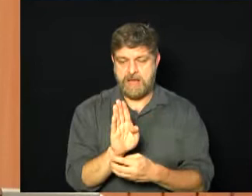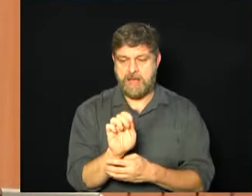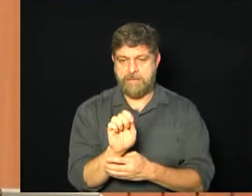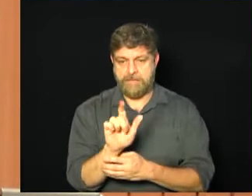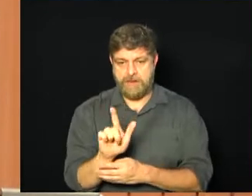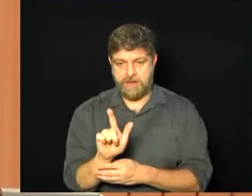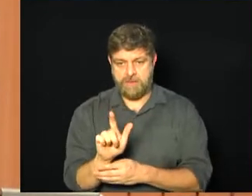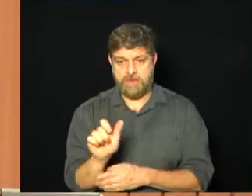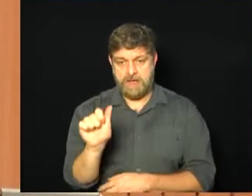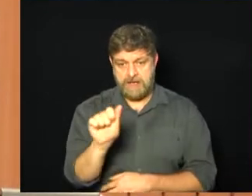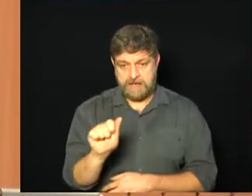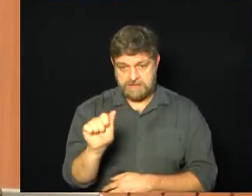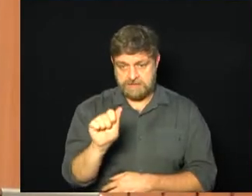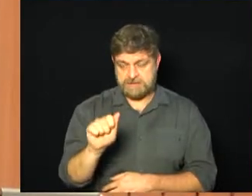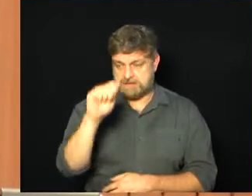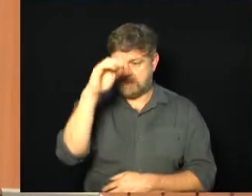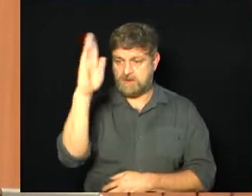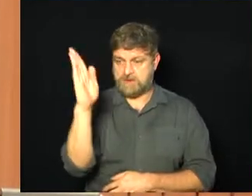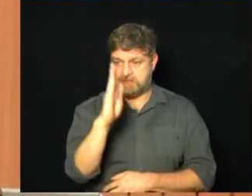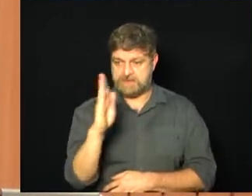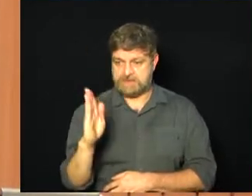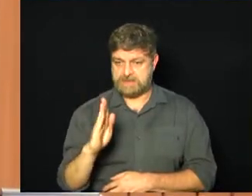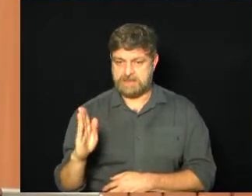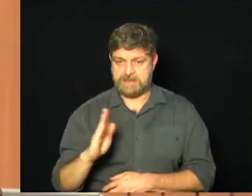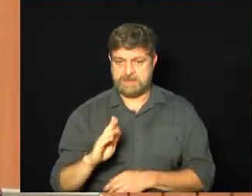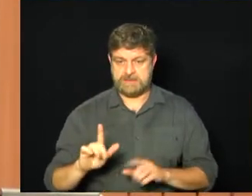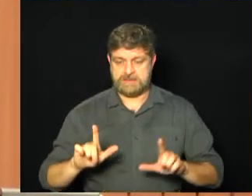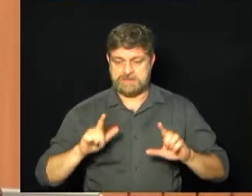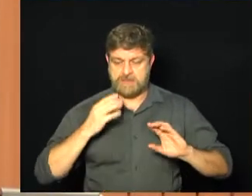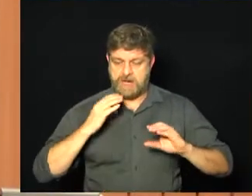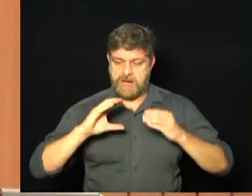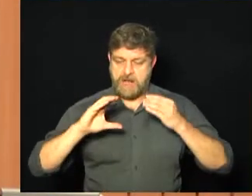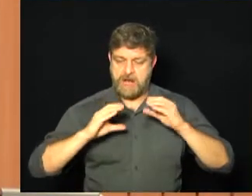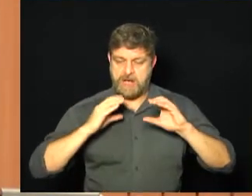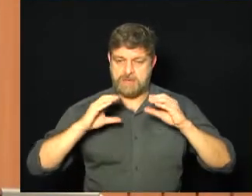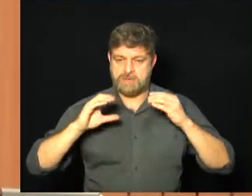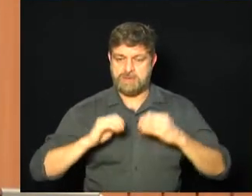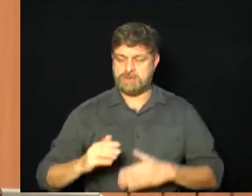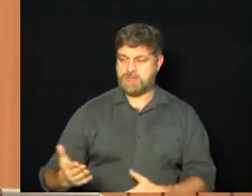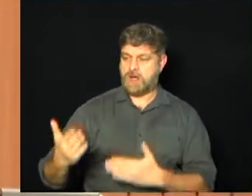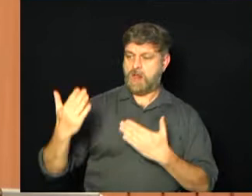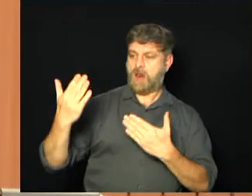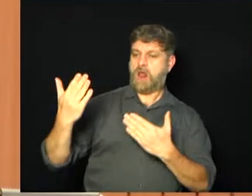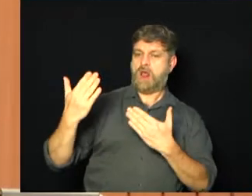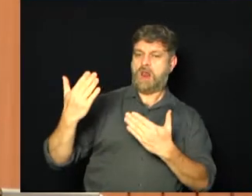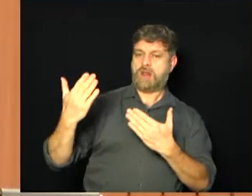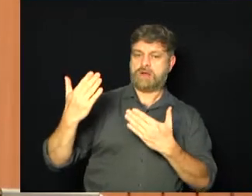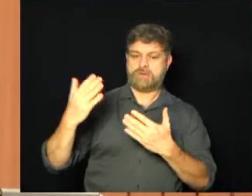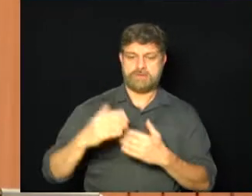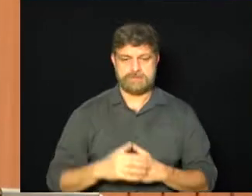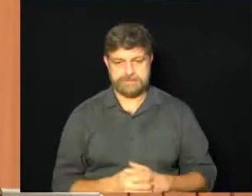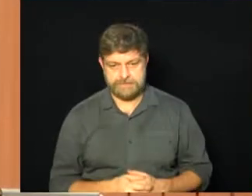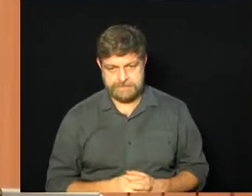de Artistas Líricos, a CCLA, entidade homenageada na noite de